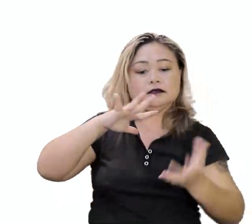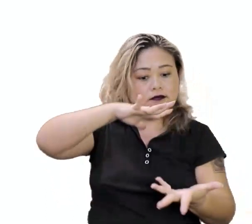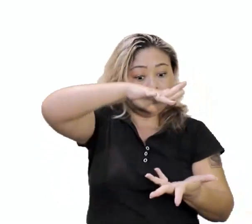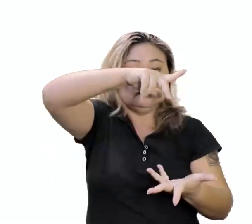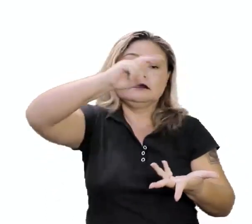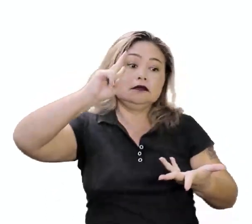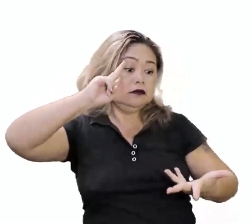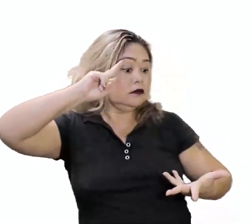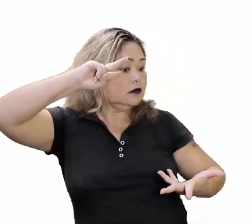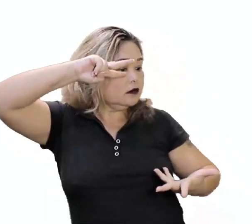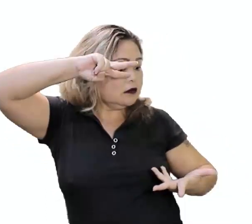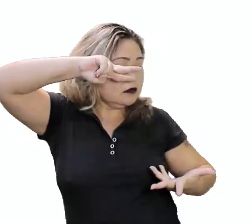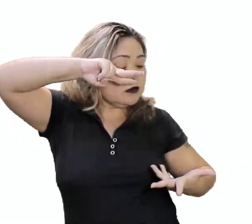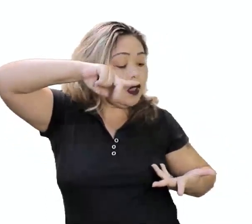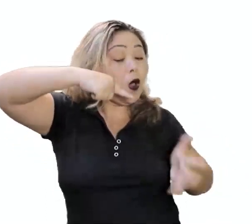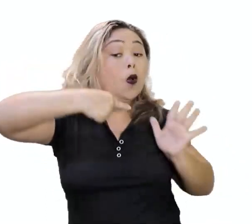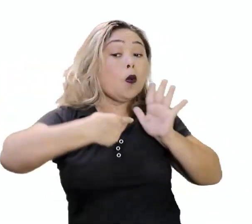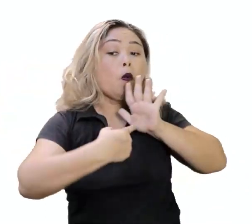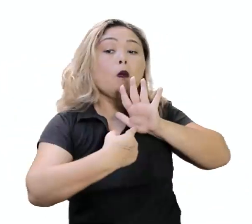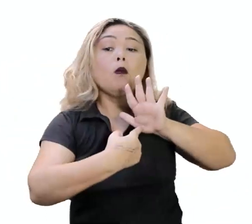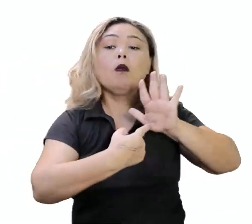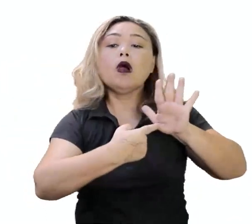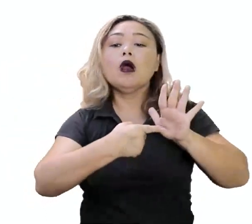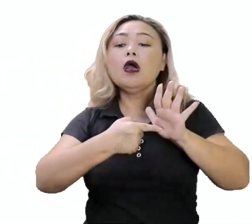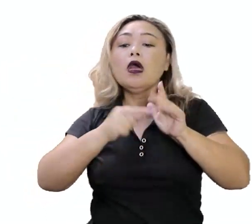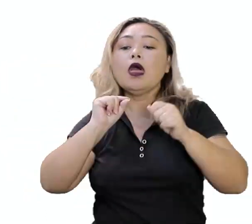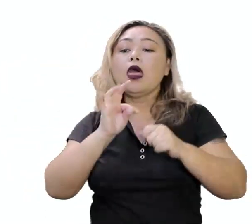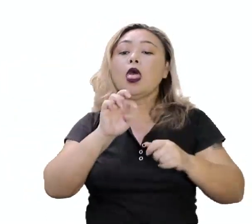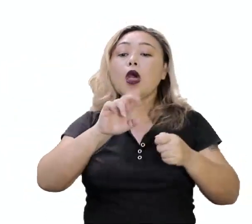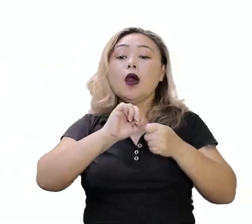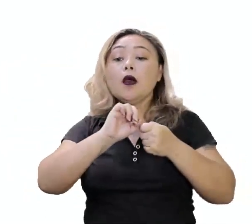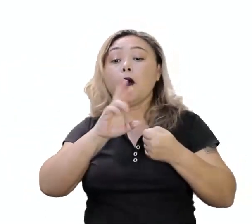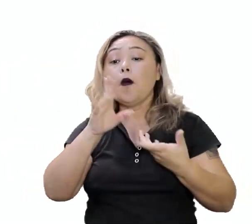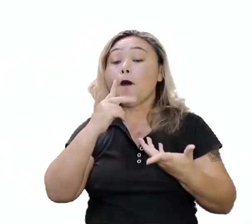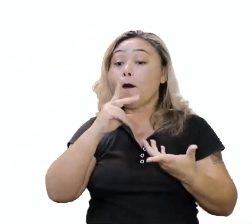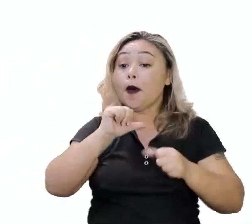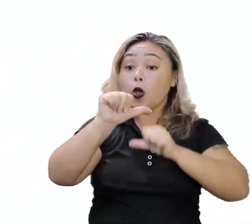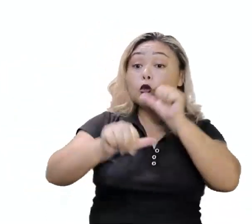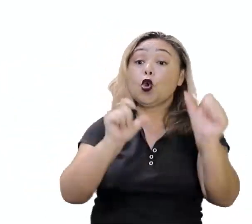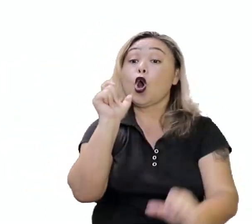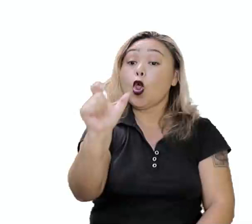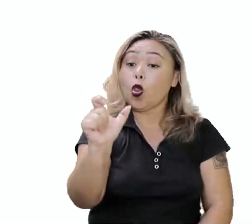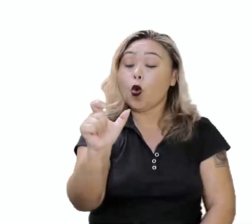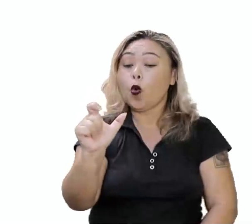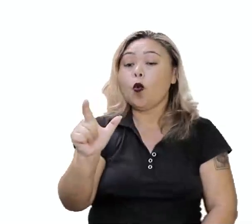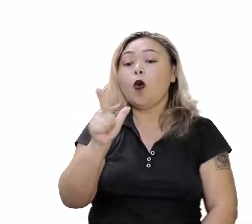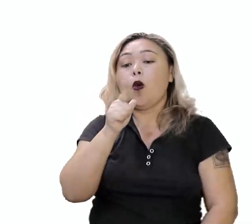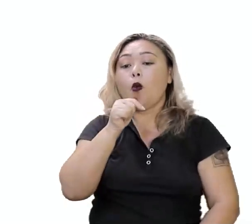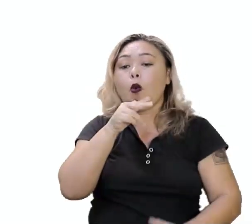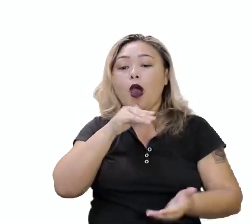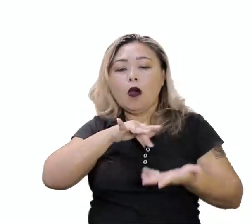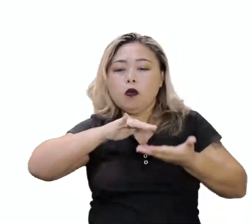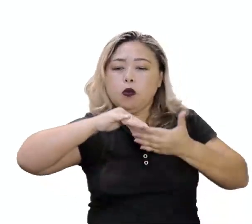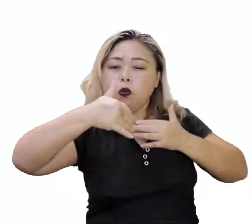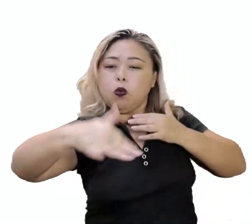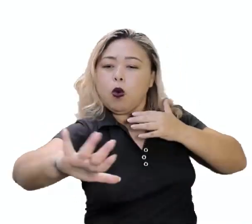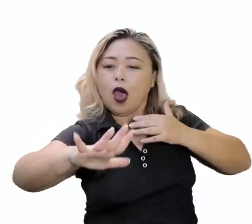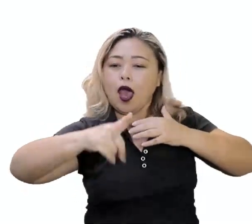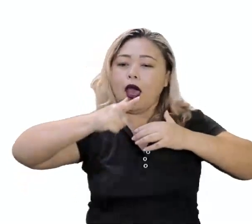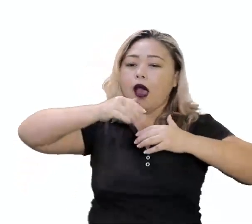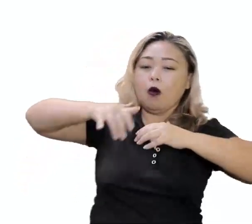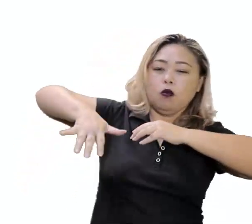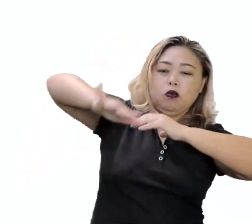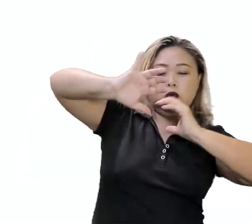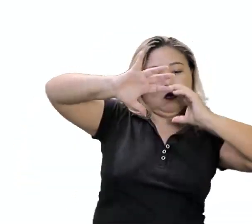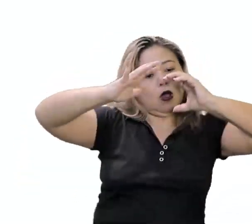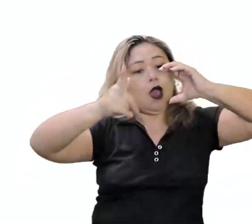do espaço, nos mostra que ela poderia ser chamada de oceano. Sim, tal a extensão destes corpos d'água